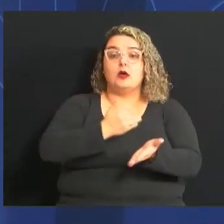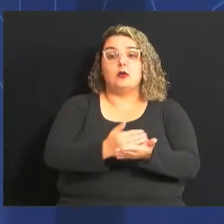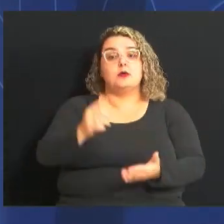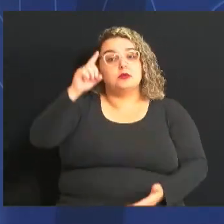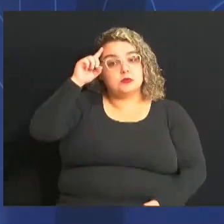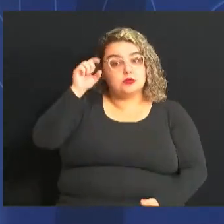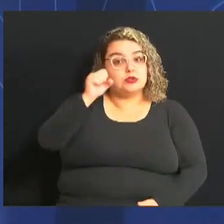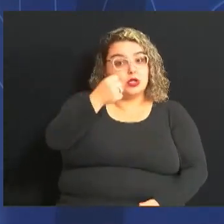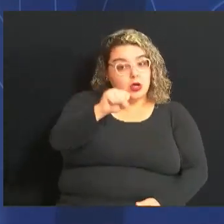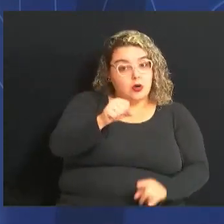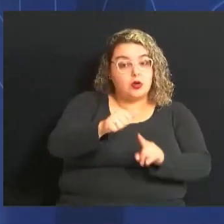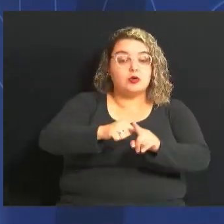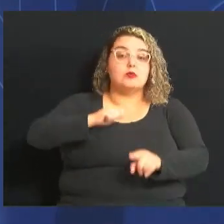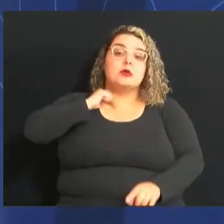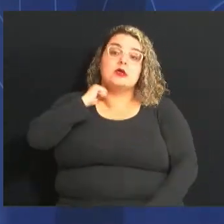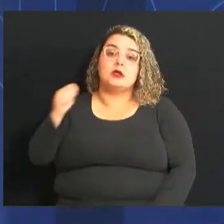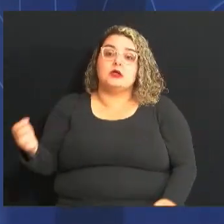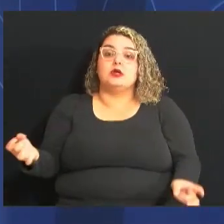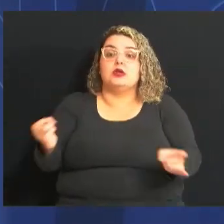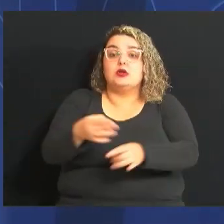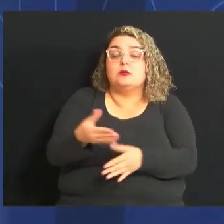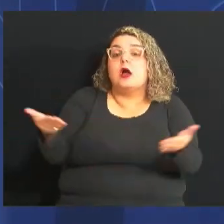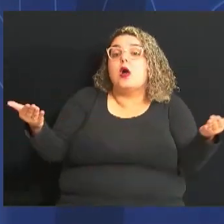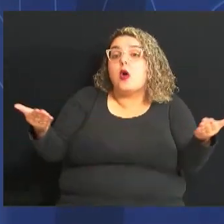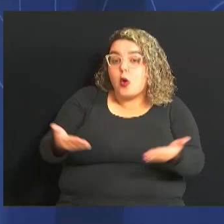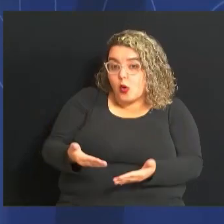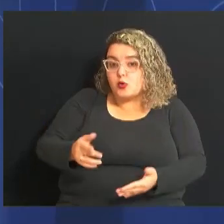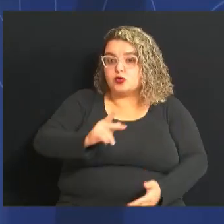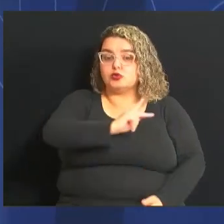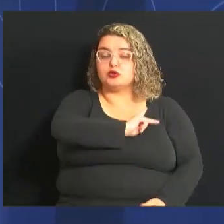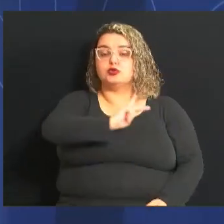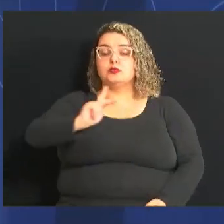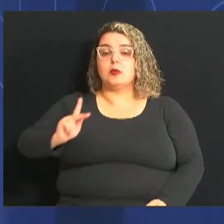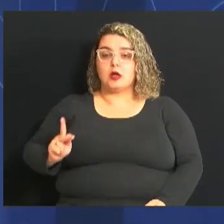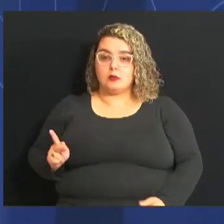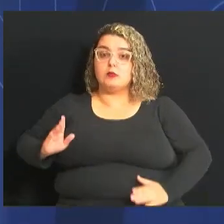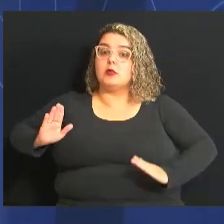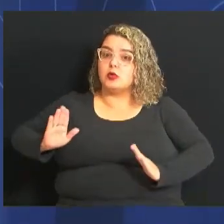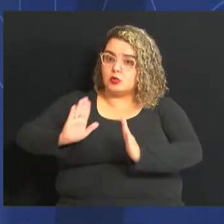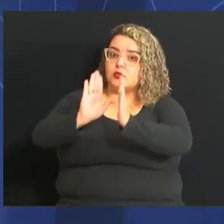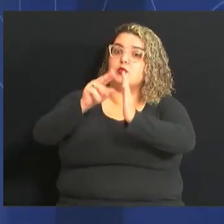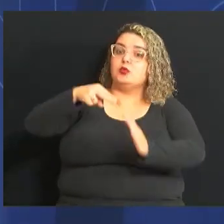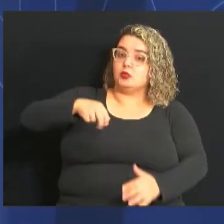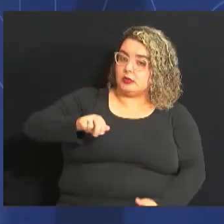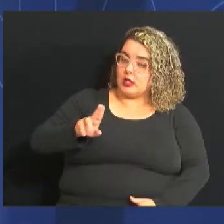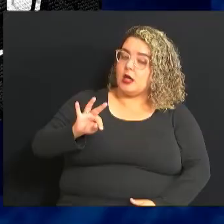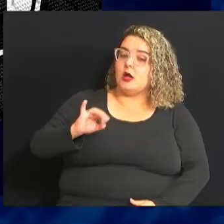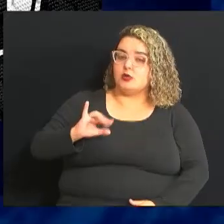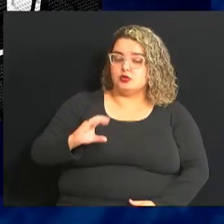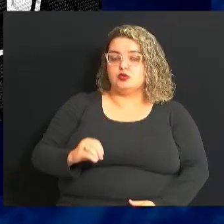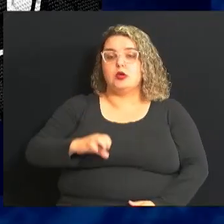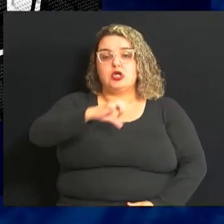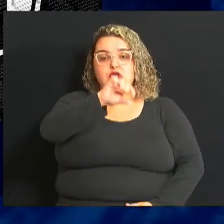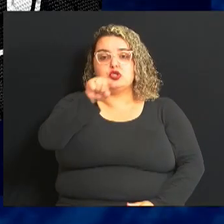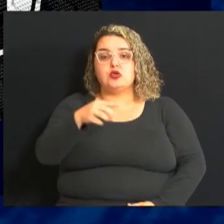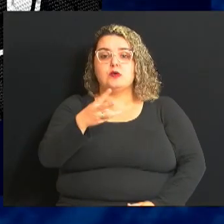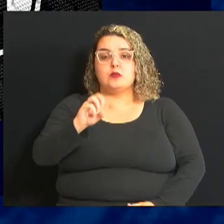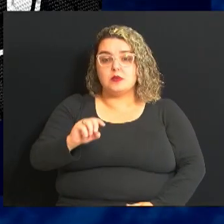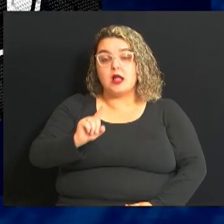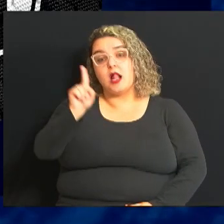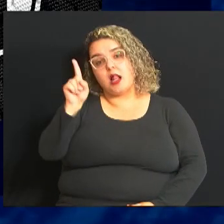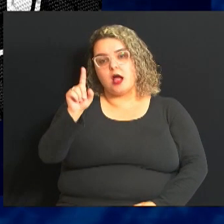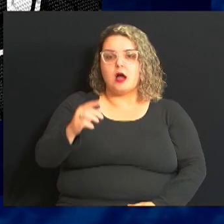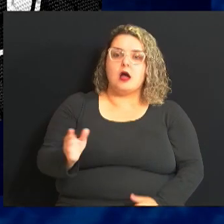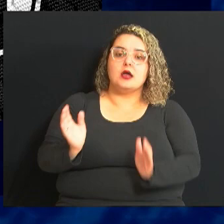de abril e termina hoje para a Ponte Preta, que enfrenta o Náutico às 9h30 da noite lá em Recife,